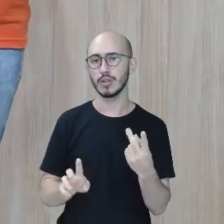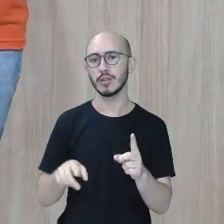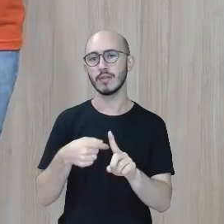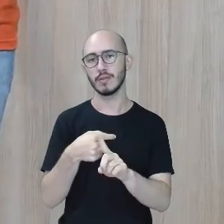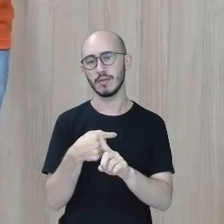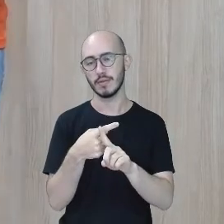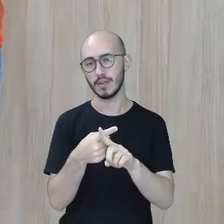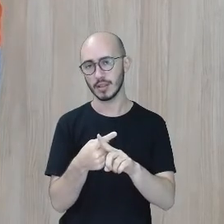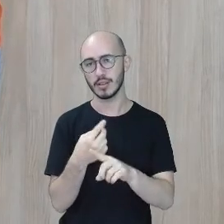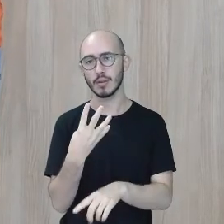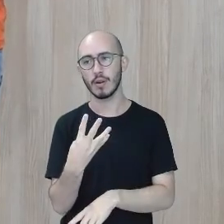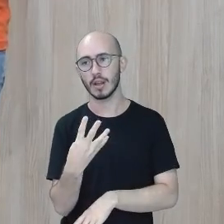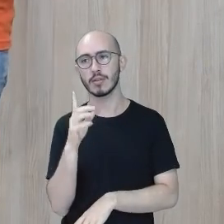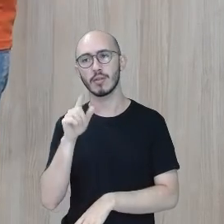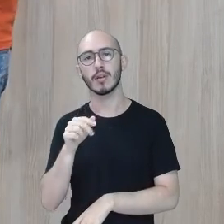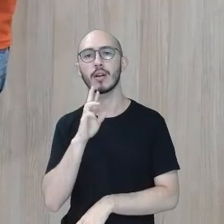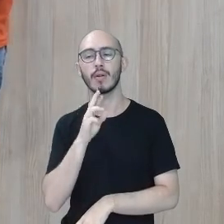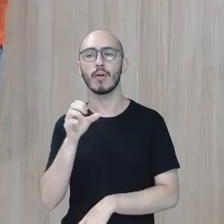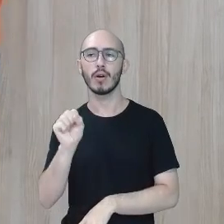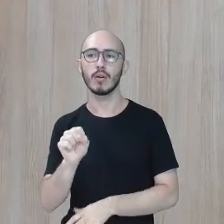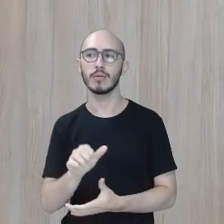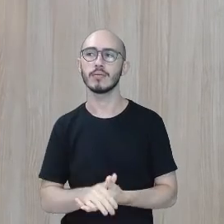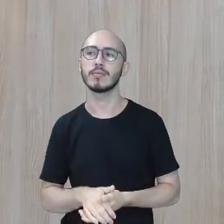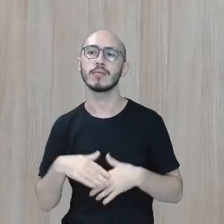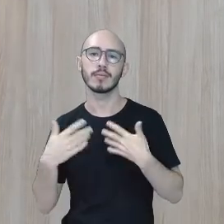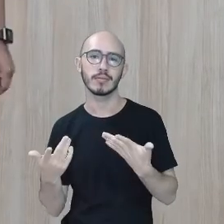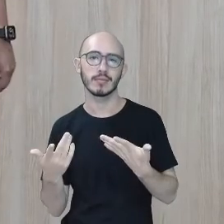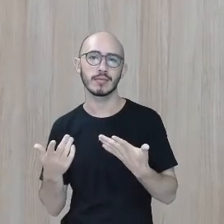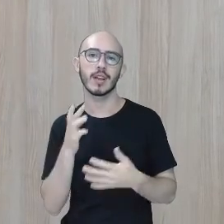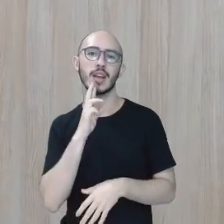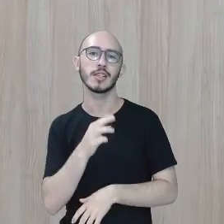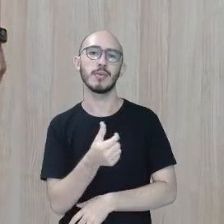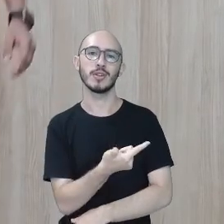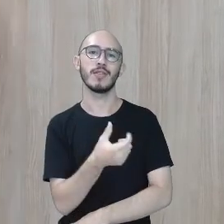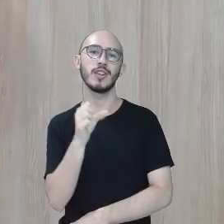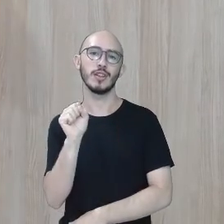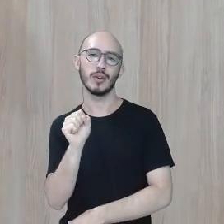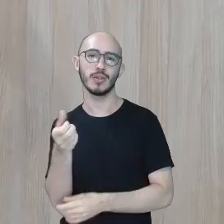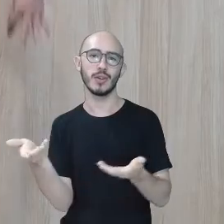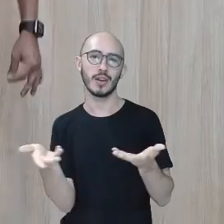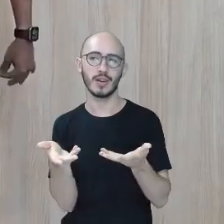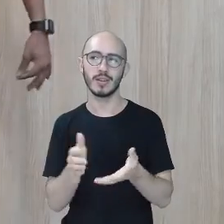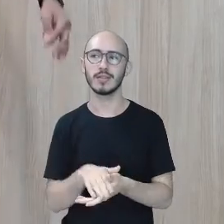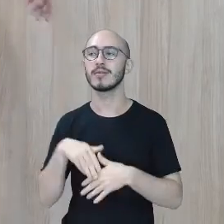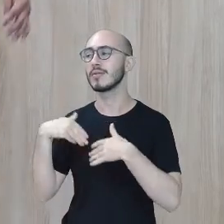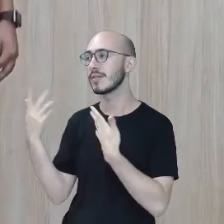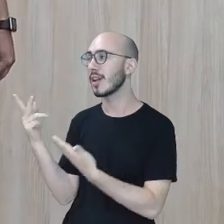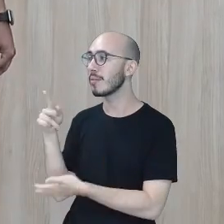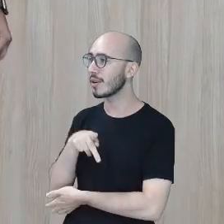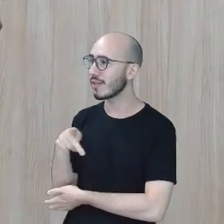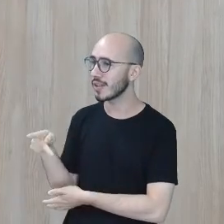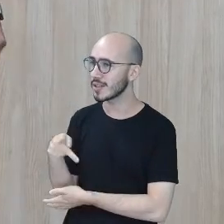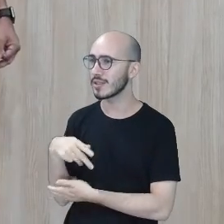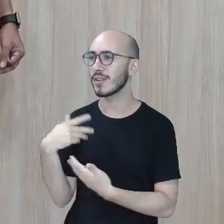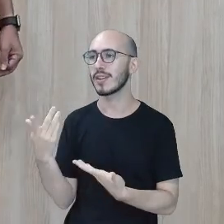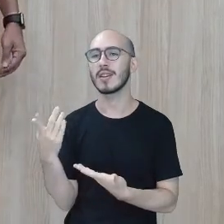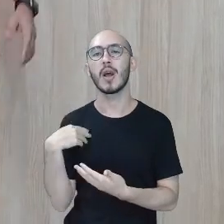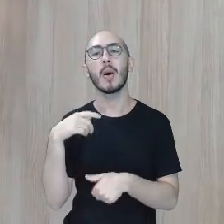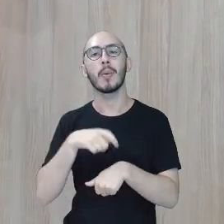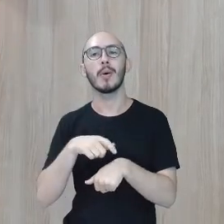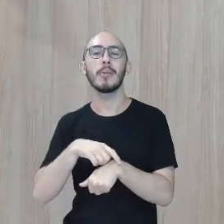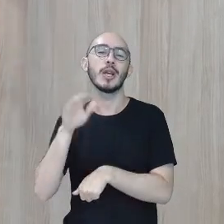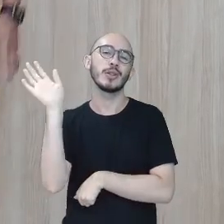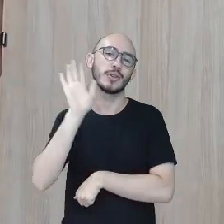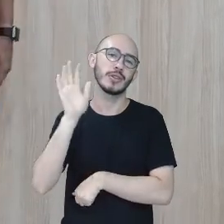Então, 36 menos 8 é igual a 28, tá bom? Dini, eu vou passar a câmera aqui para você, para só você